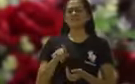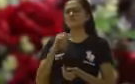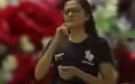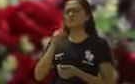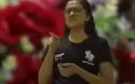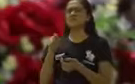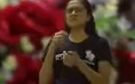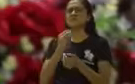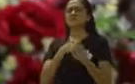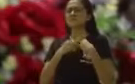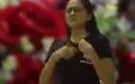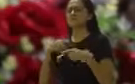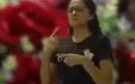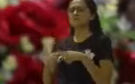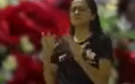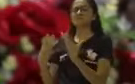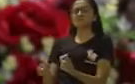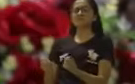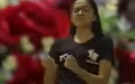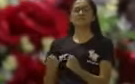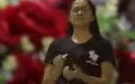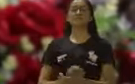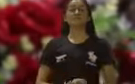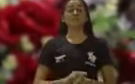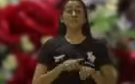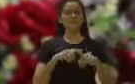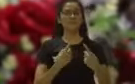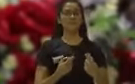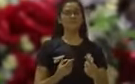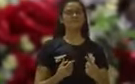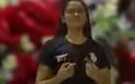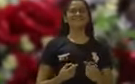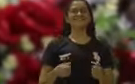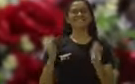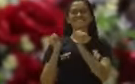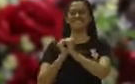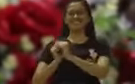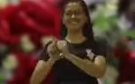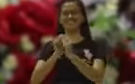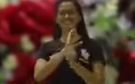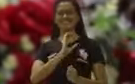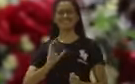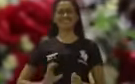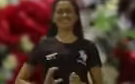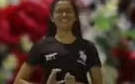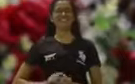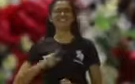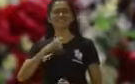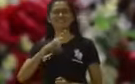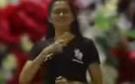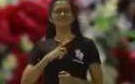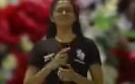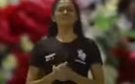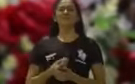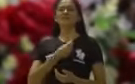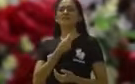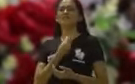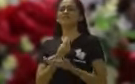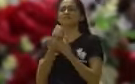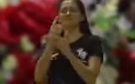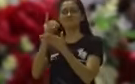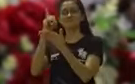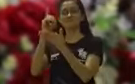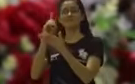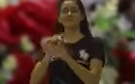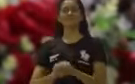pecou porque você quis. Mas quando você tem Cristo, vive para Cristo, você